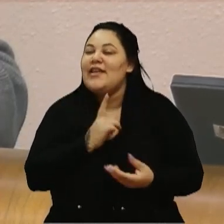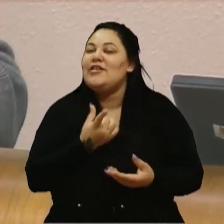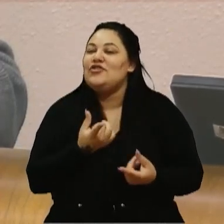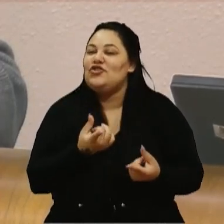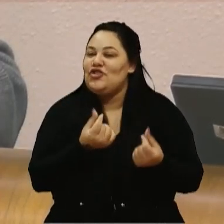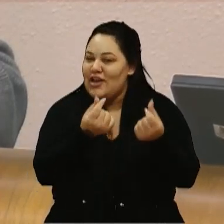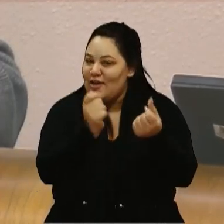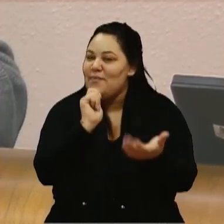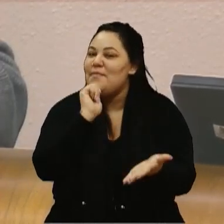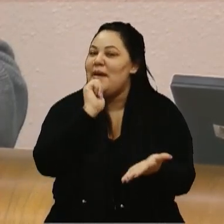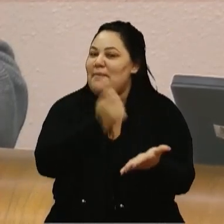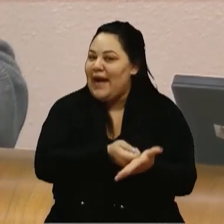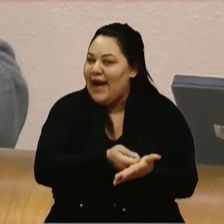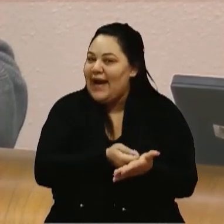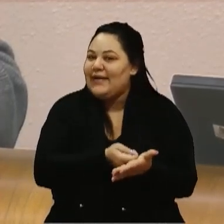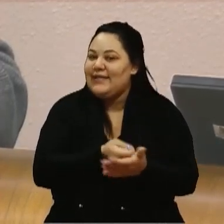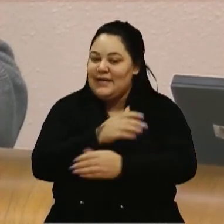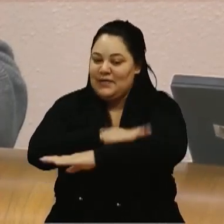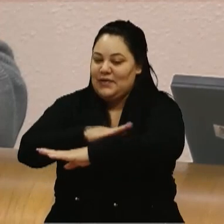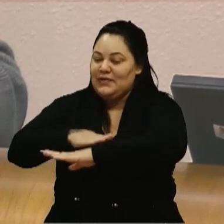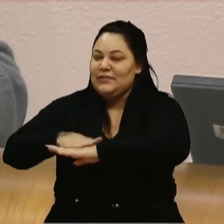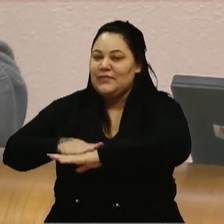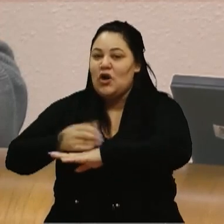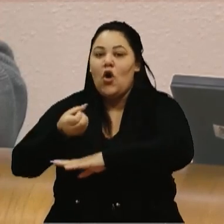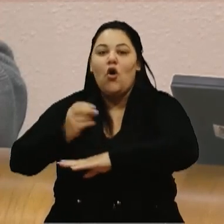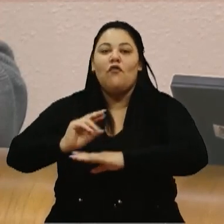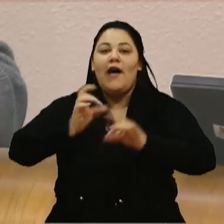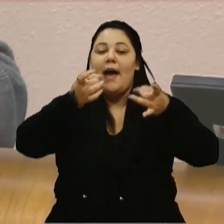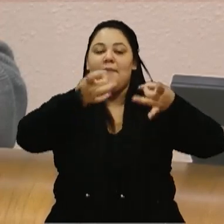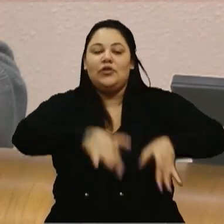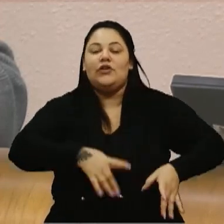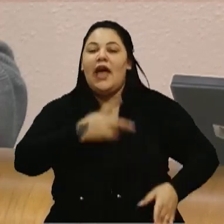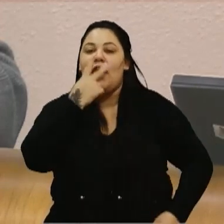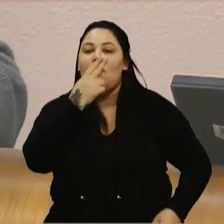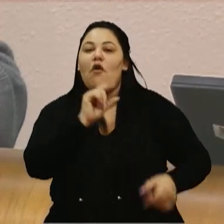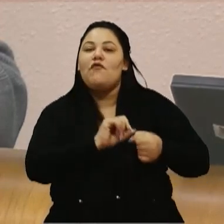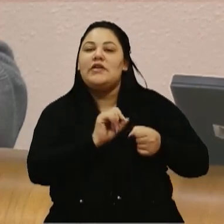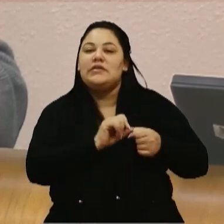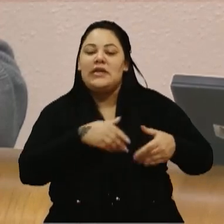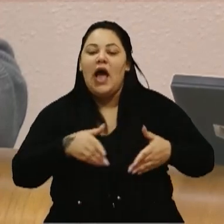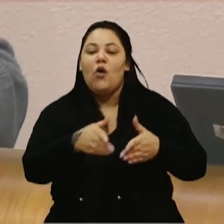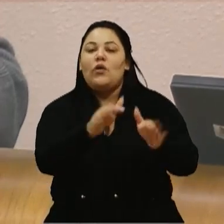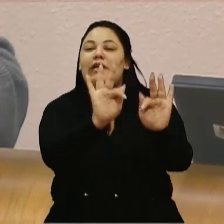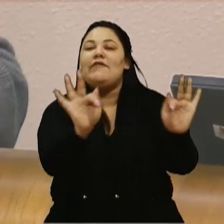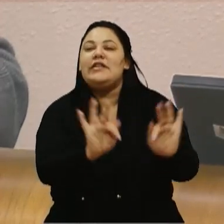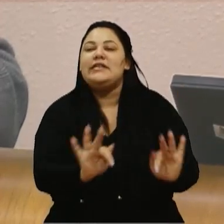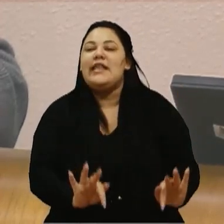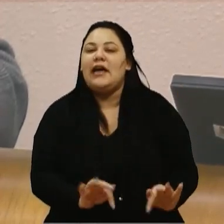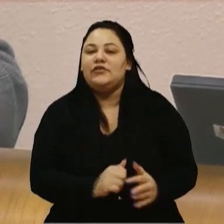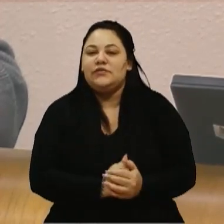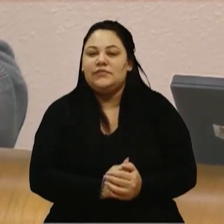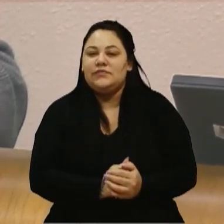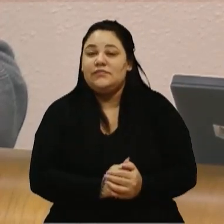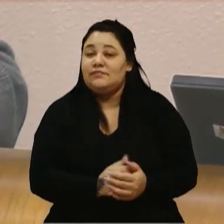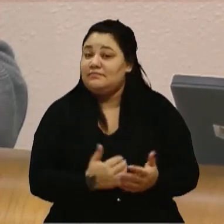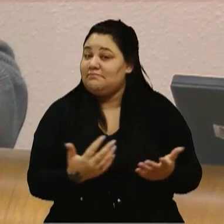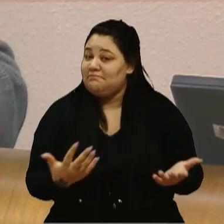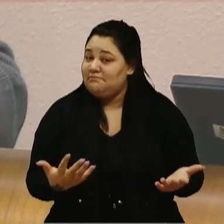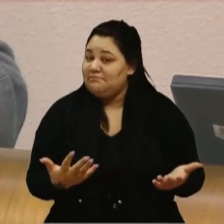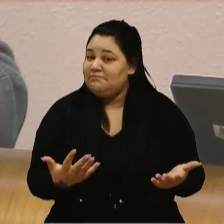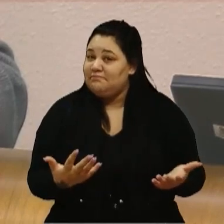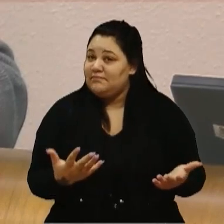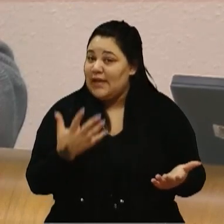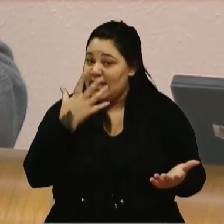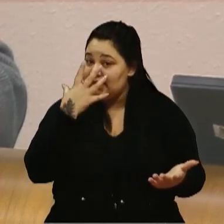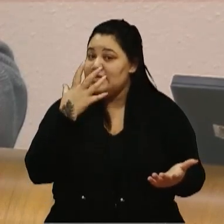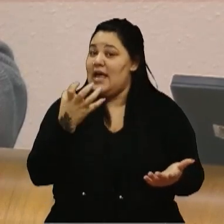calçamento comunitário. Ou ela vai abandonar como ela fez na Rua da Felicidade. Então, é